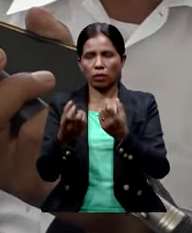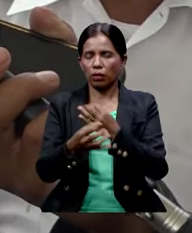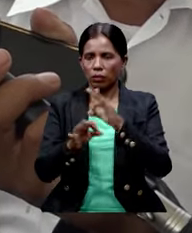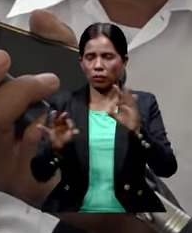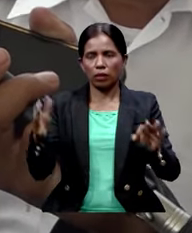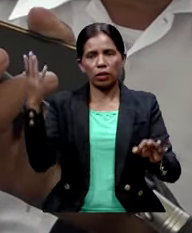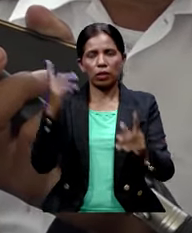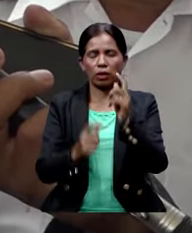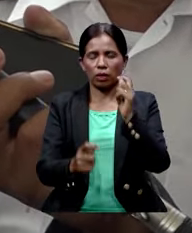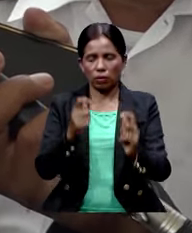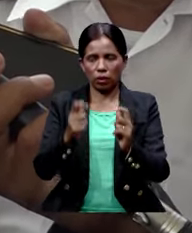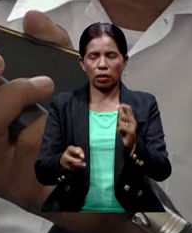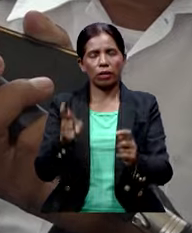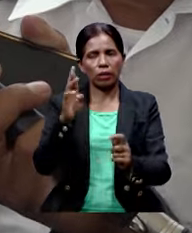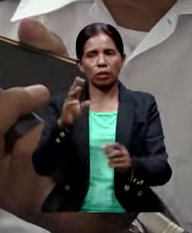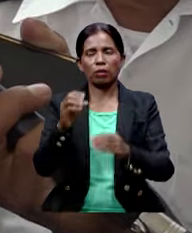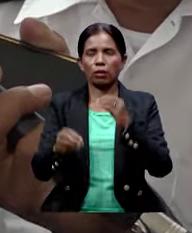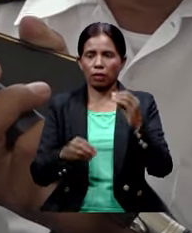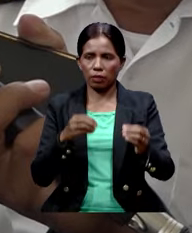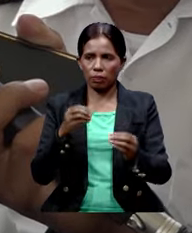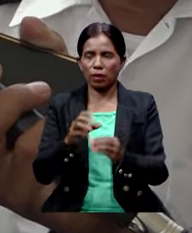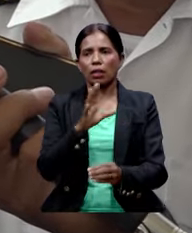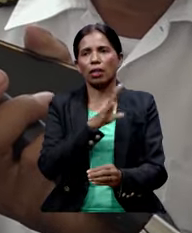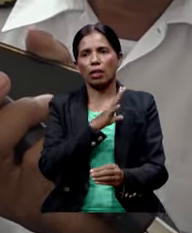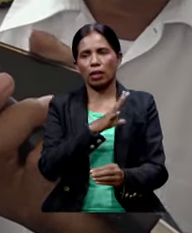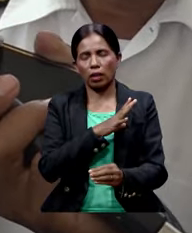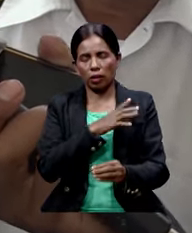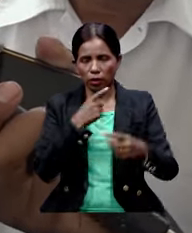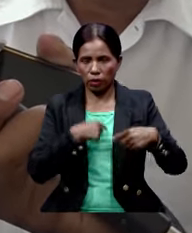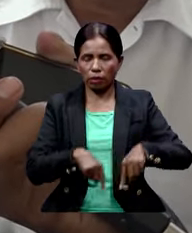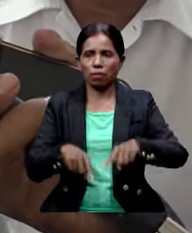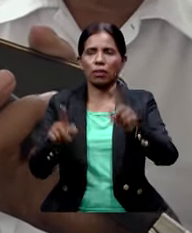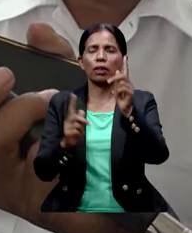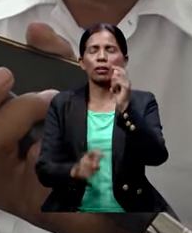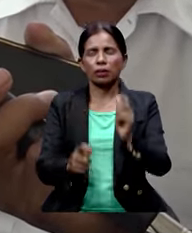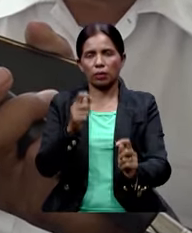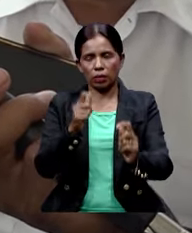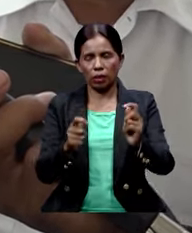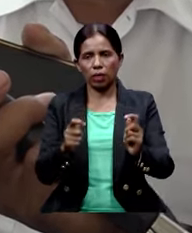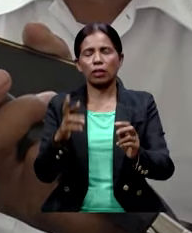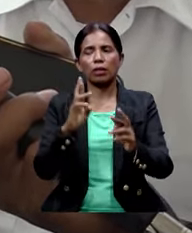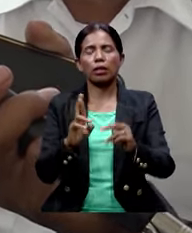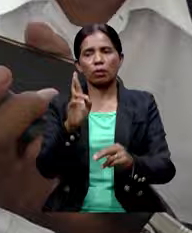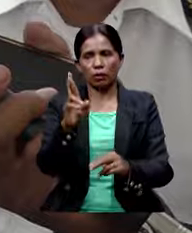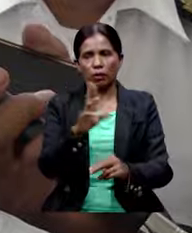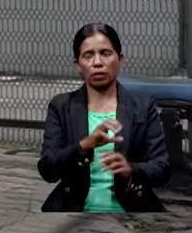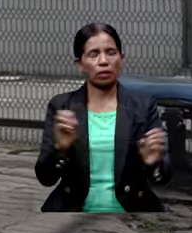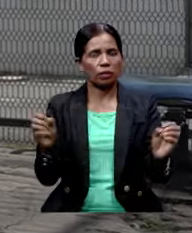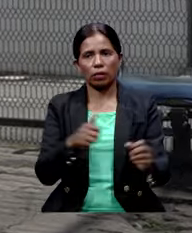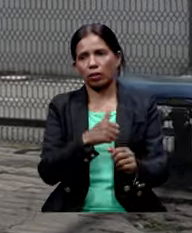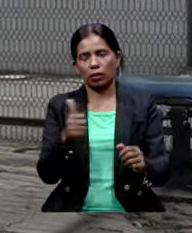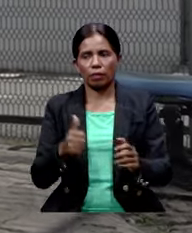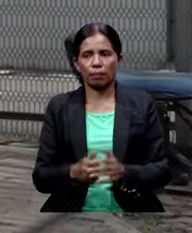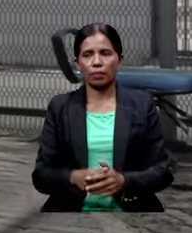Tribunal Recurso. Significa dei, hein, to, ba, Tribunal Recurso. Lá significa Boatzelho. O